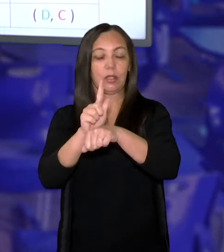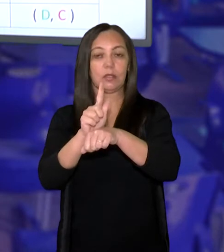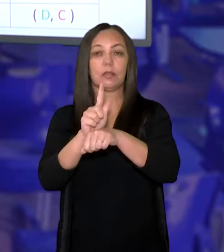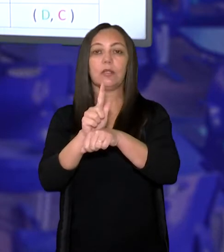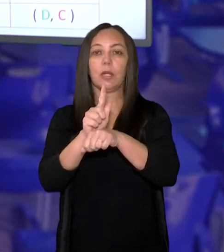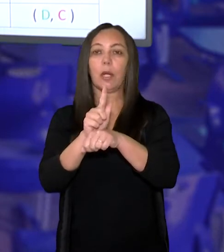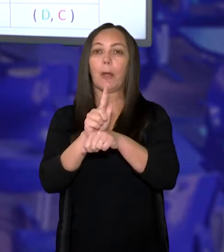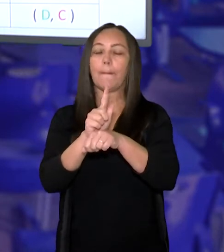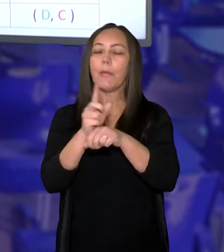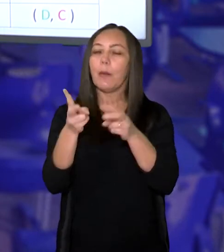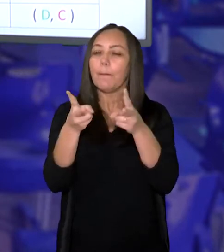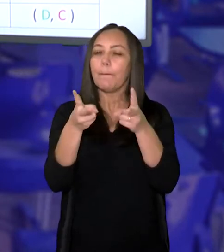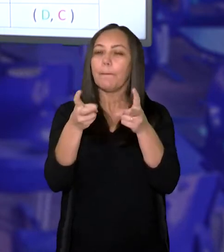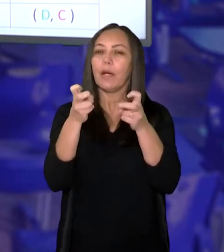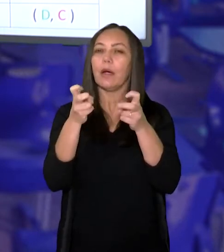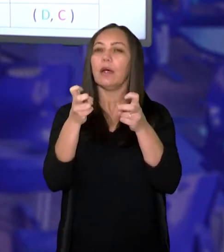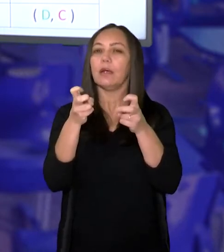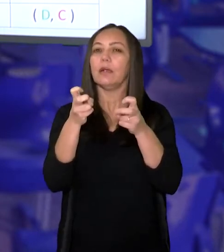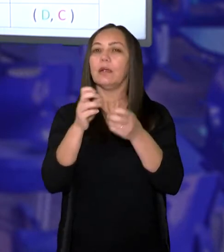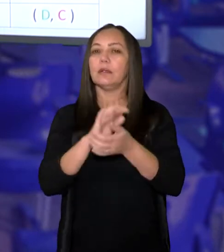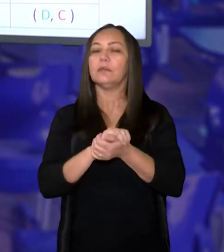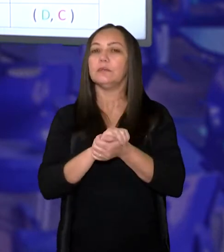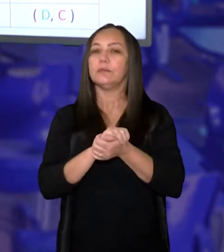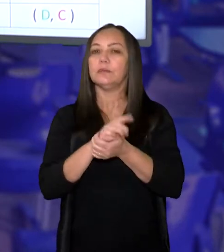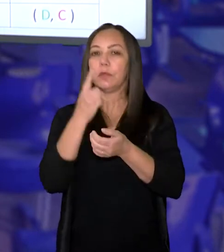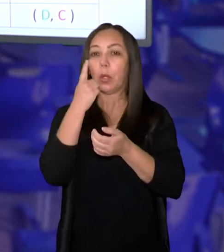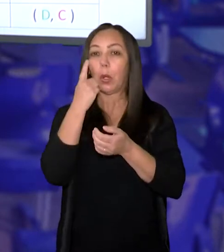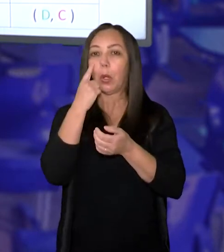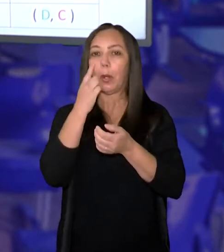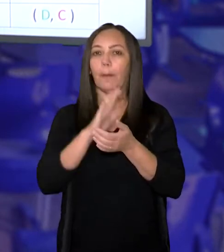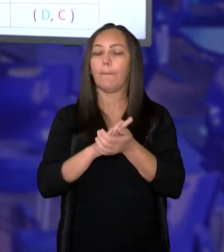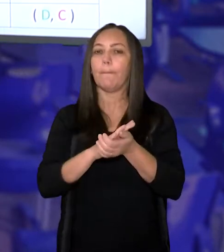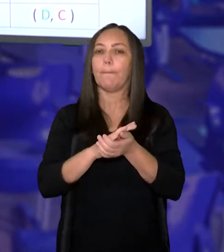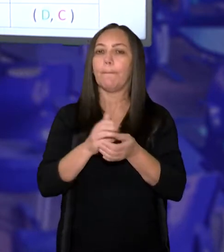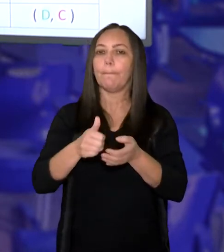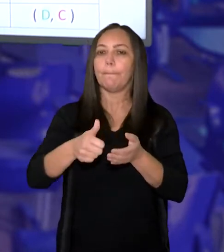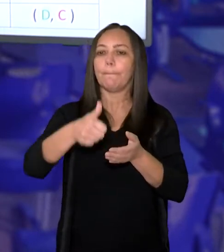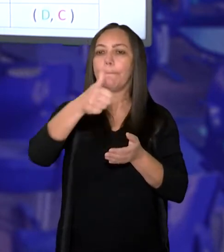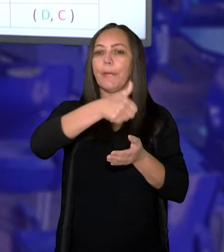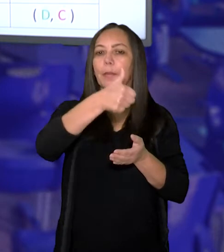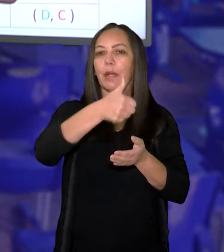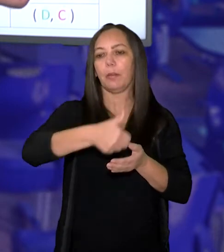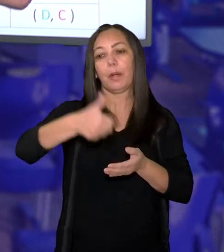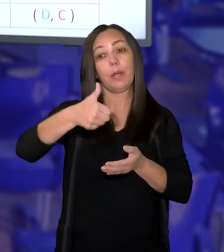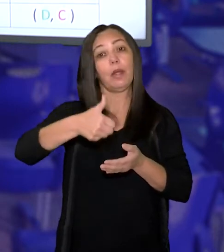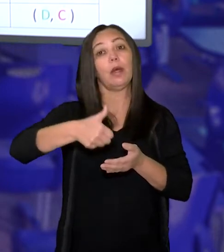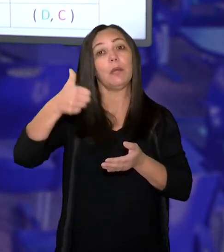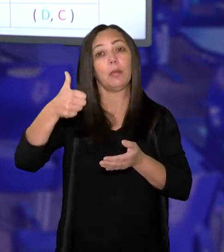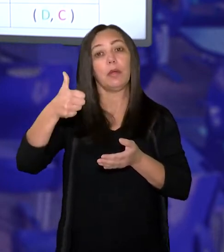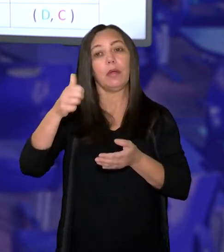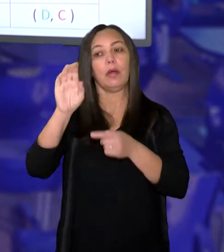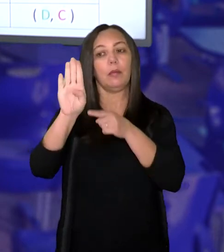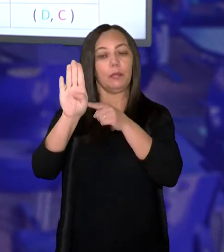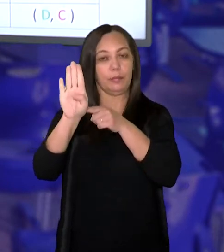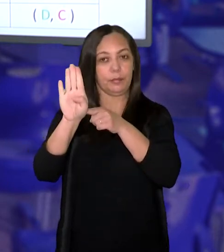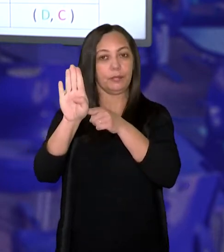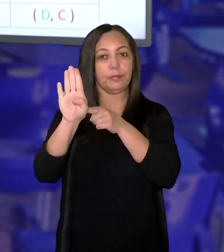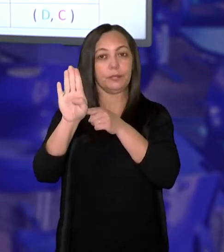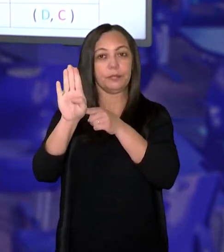também vai passar. E se você perceber, note, primeiro e primeiro, o